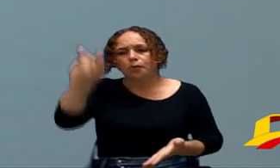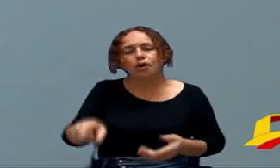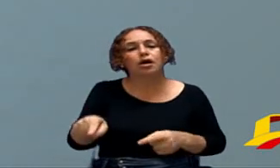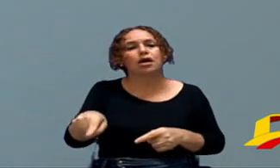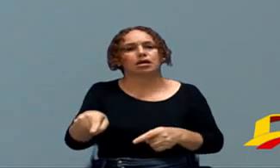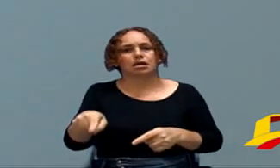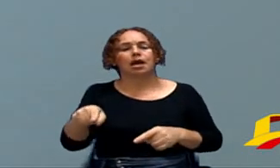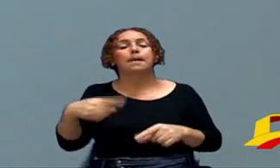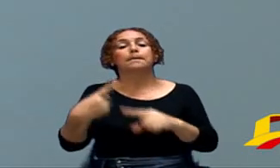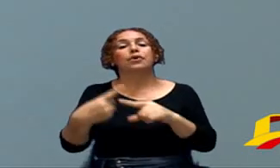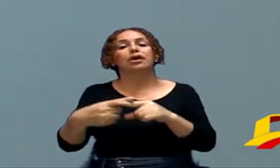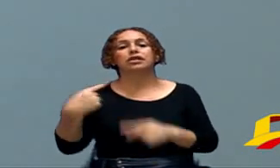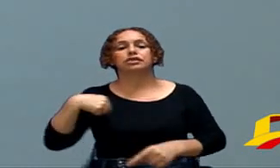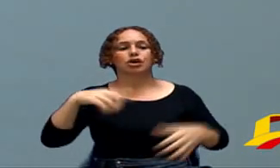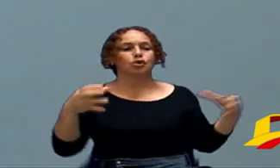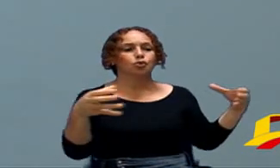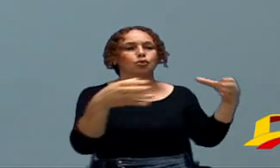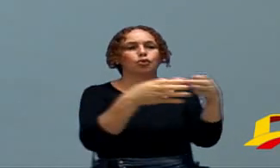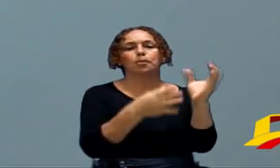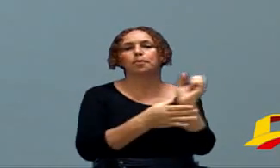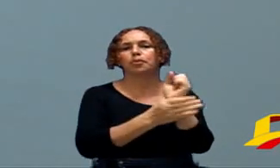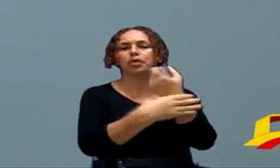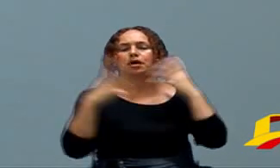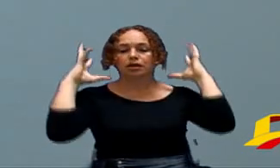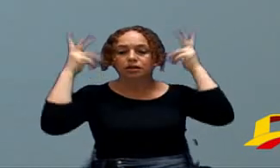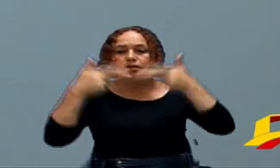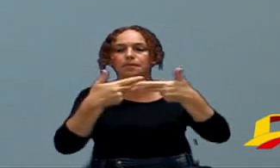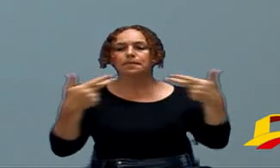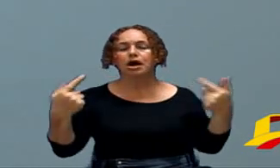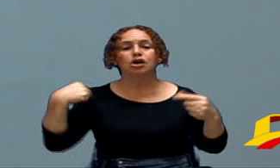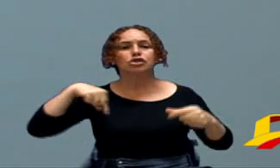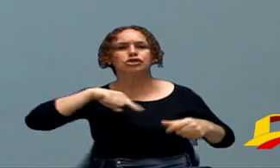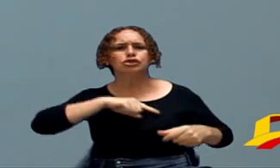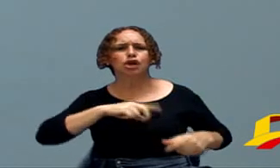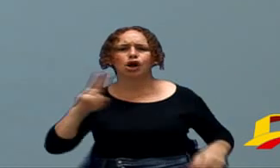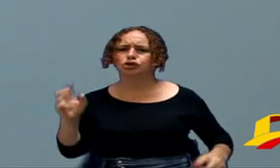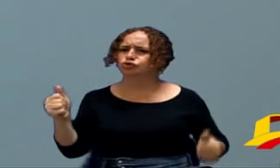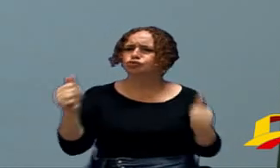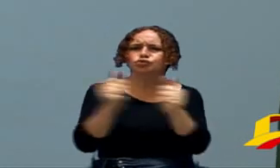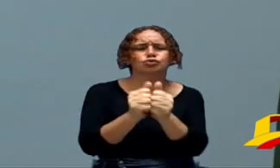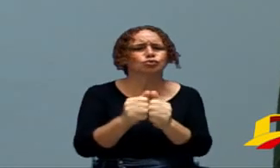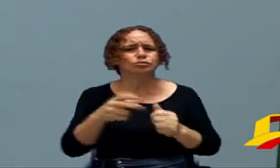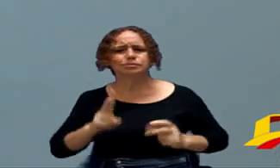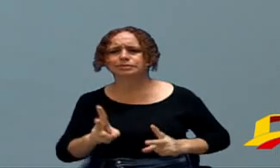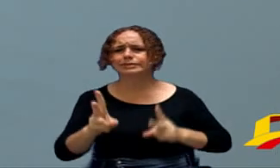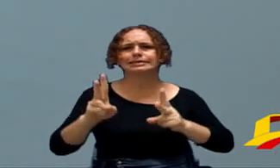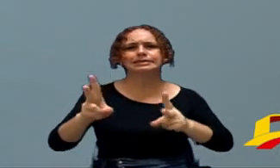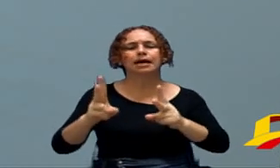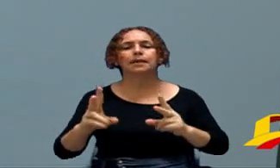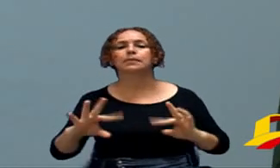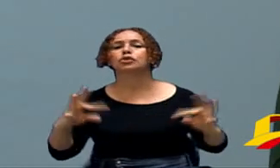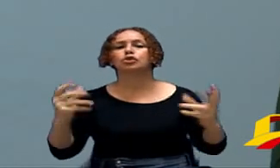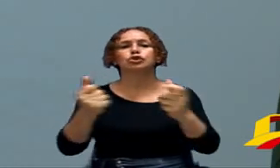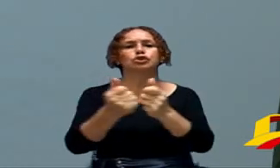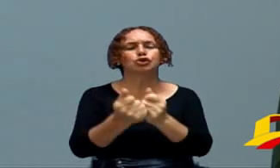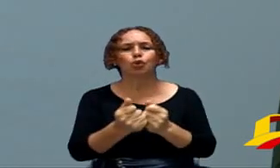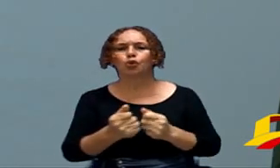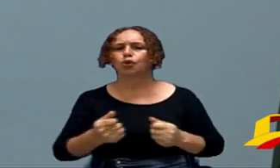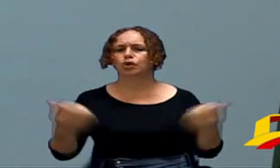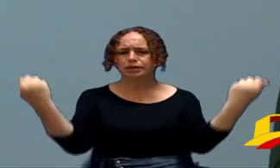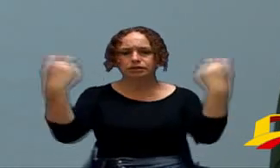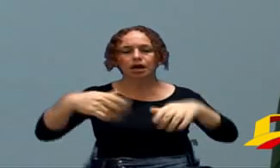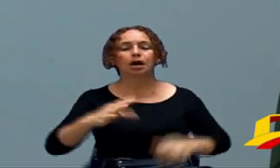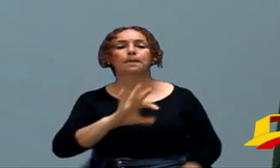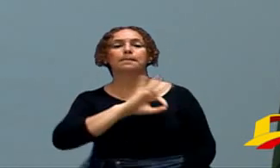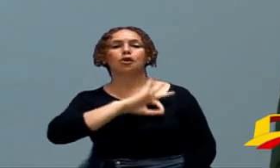grupo Defensoria Animal, nós estaremos acompanhando par e passo todas as ações das polícias, por